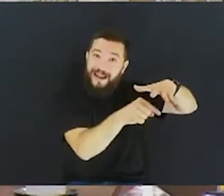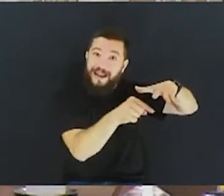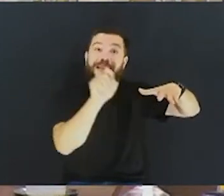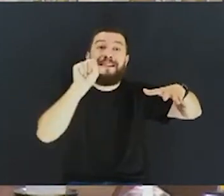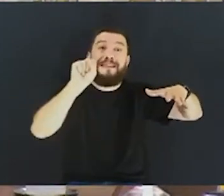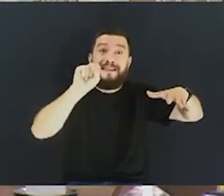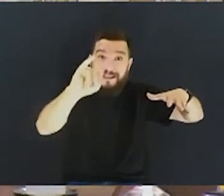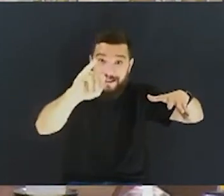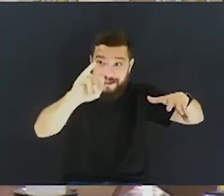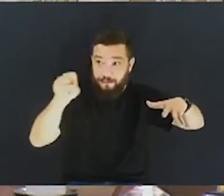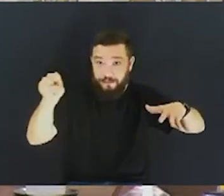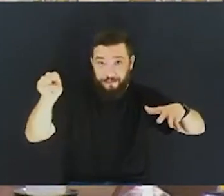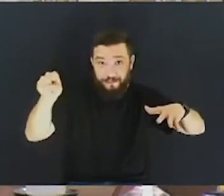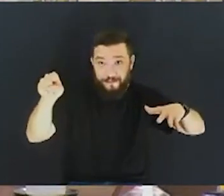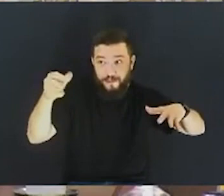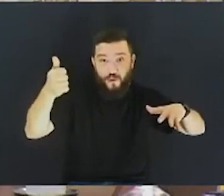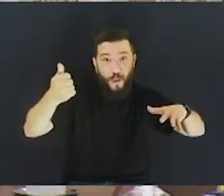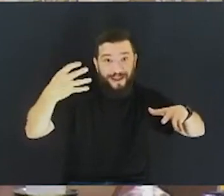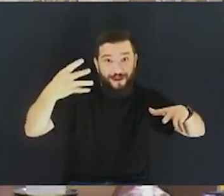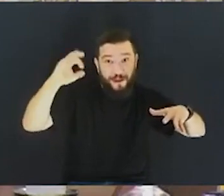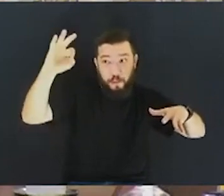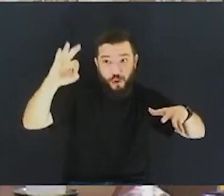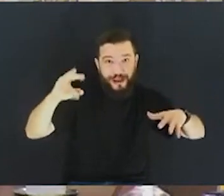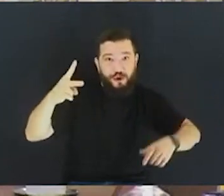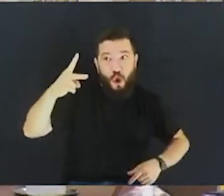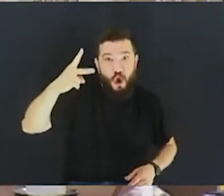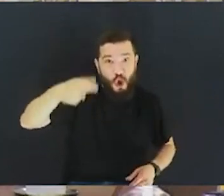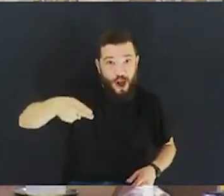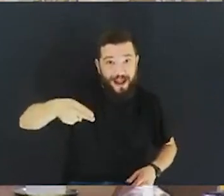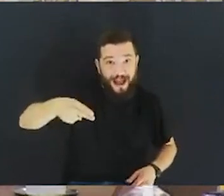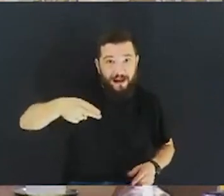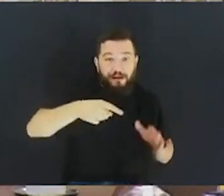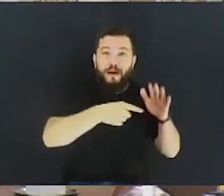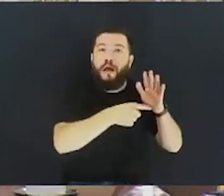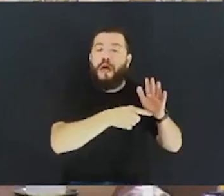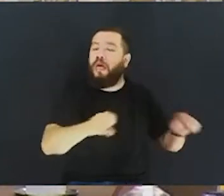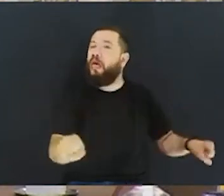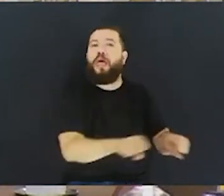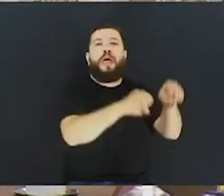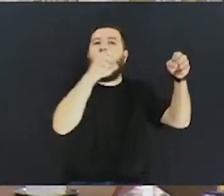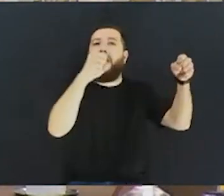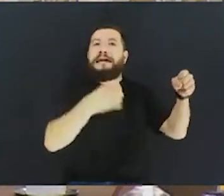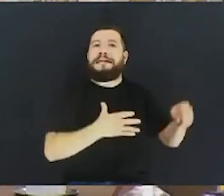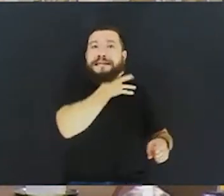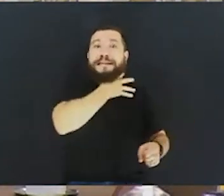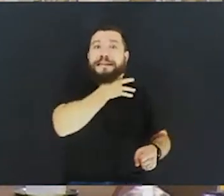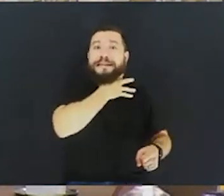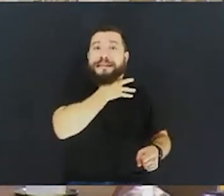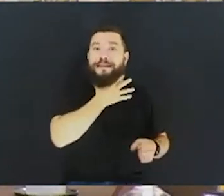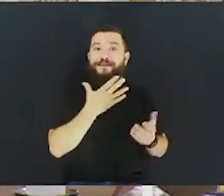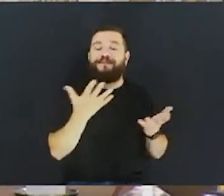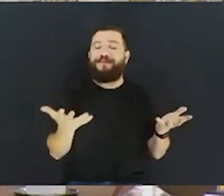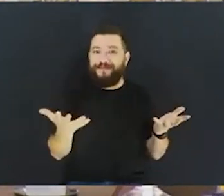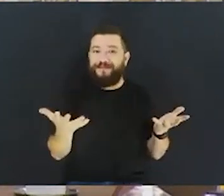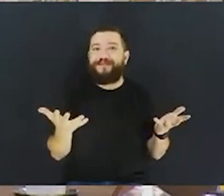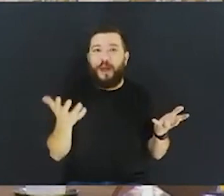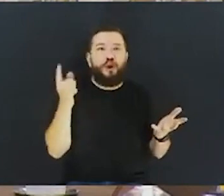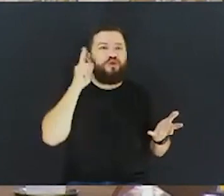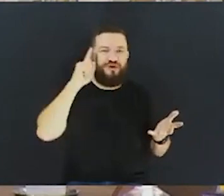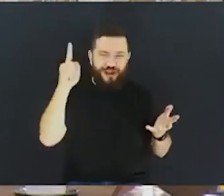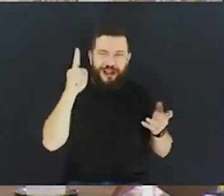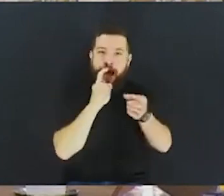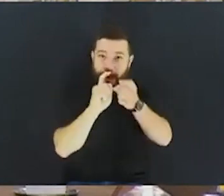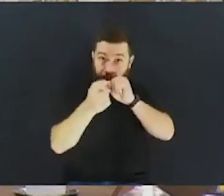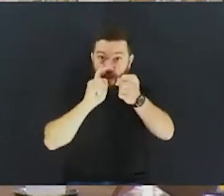colapso. Porém, nós fizemos toda essa explanação, explicamos para todos que lá estavam, inclusive para os